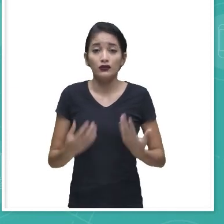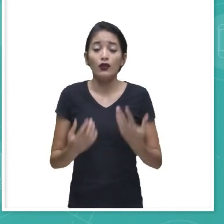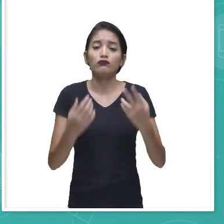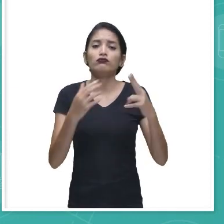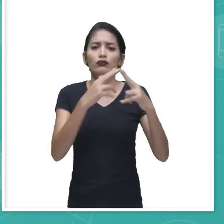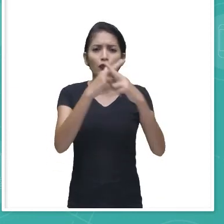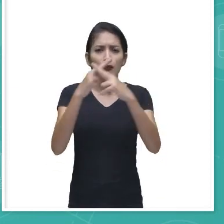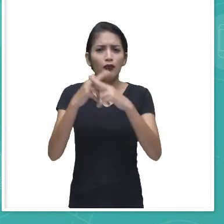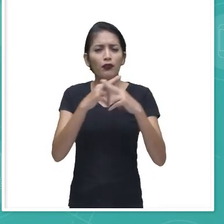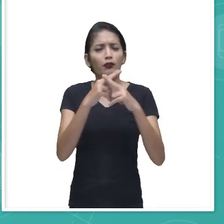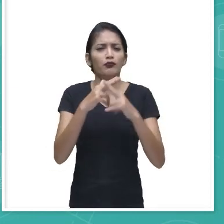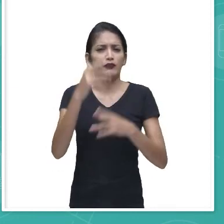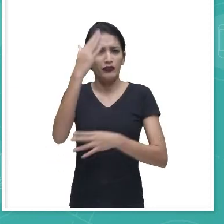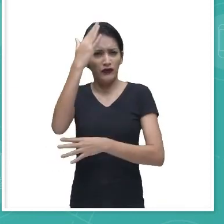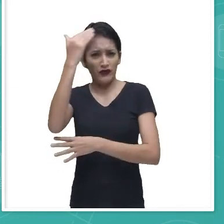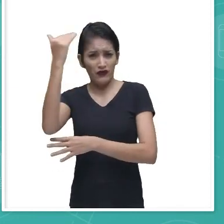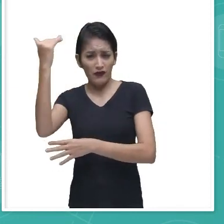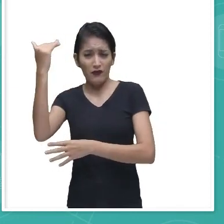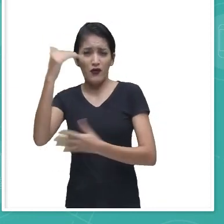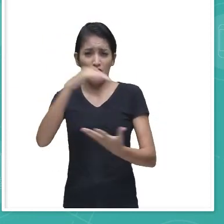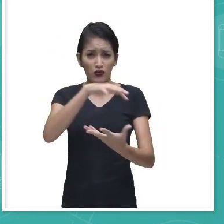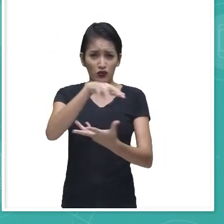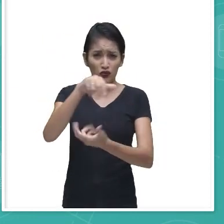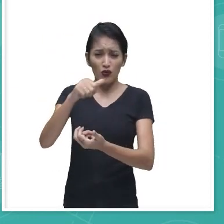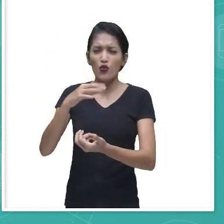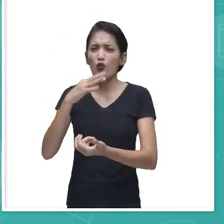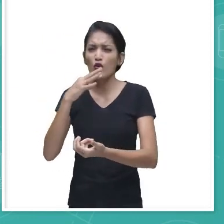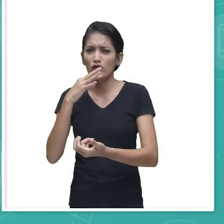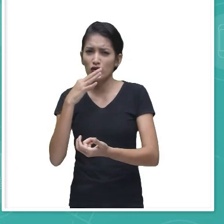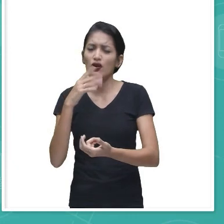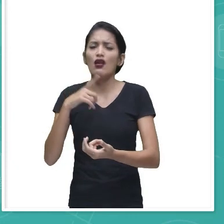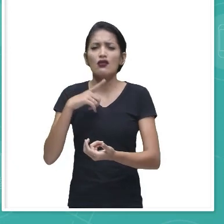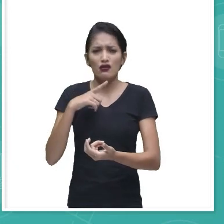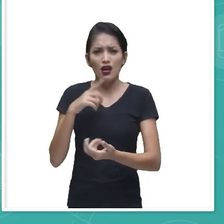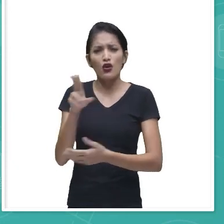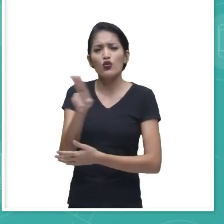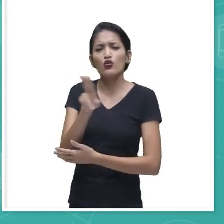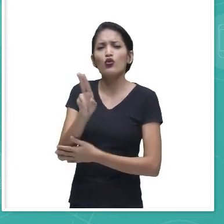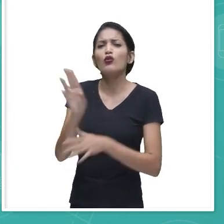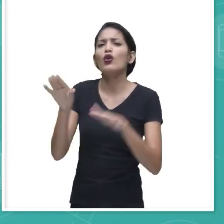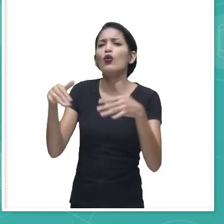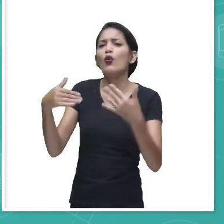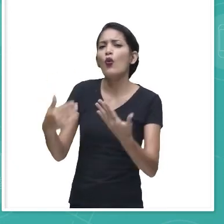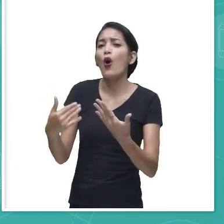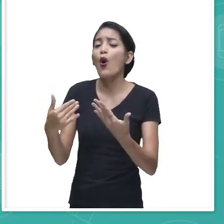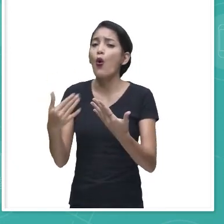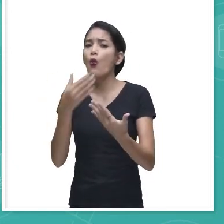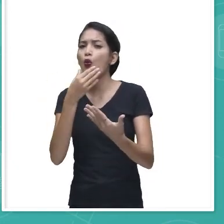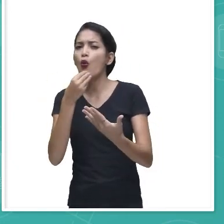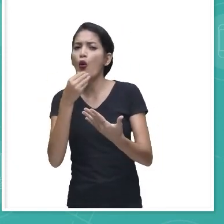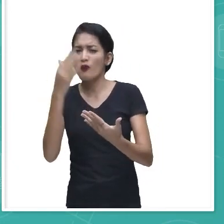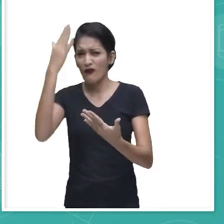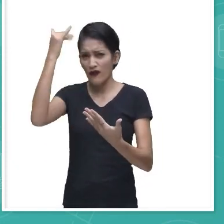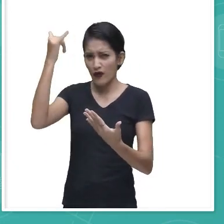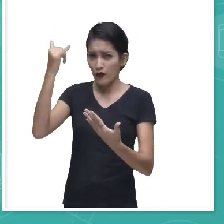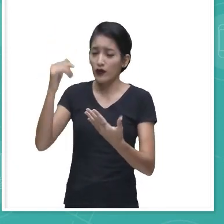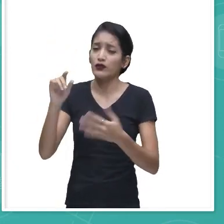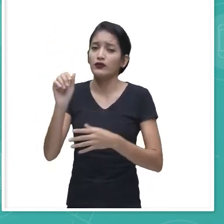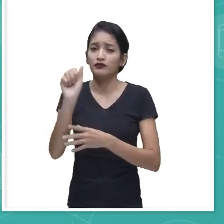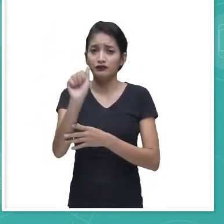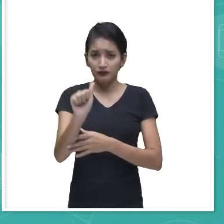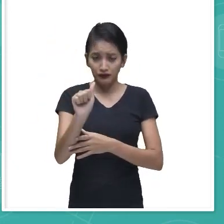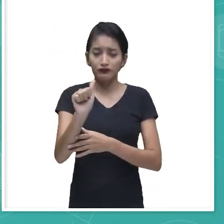espaciais mais famosos do mundo leva o nome de um astrônomo famoso. Quem é ele? Letra A, Isaac